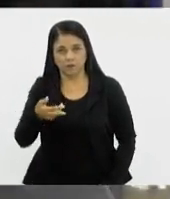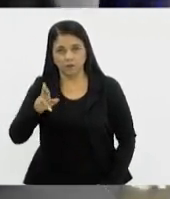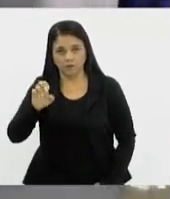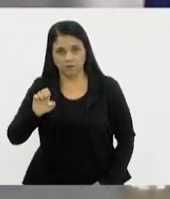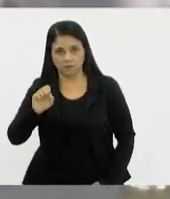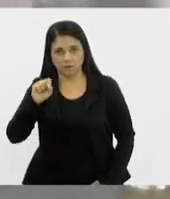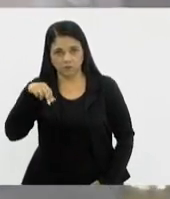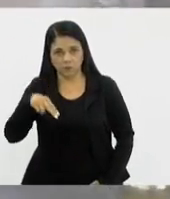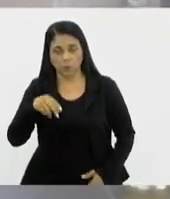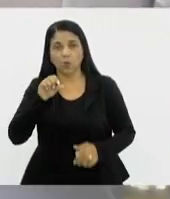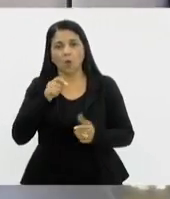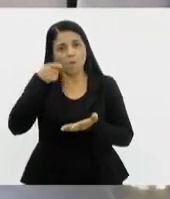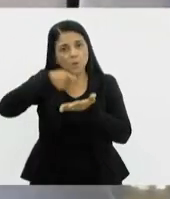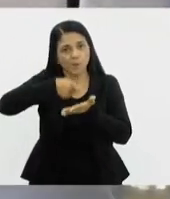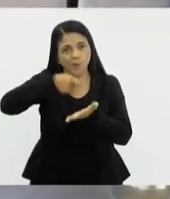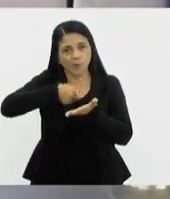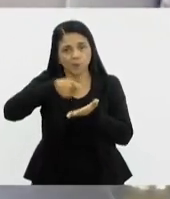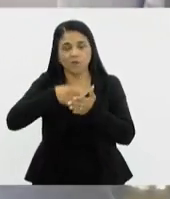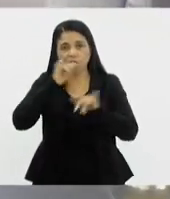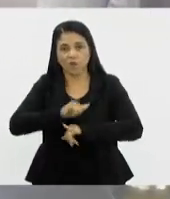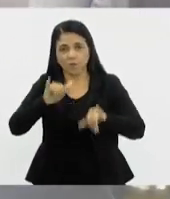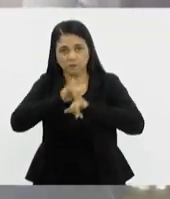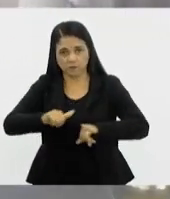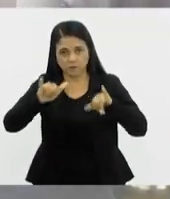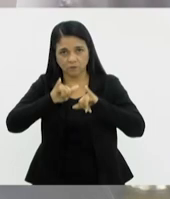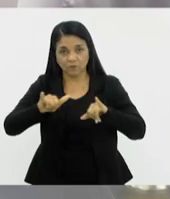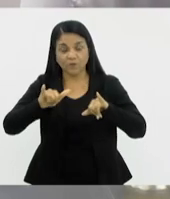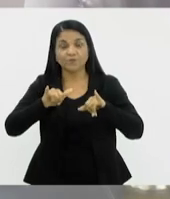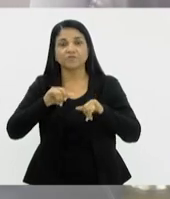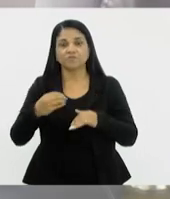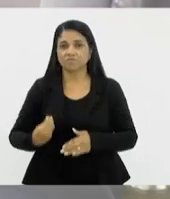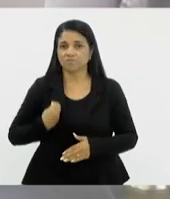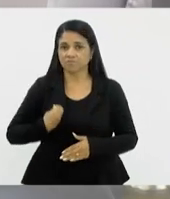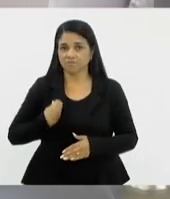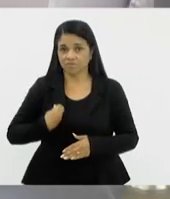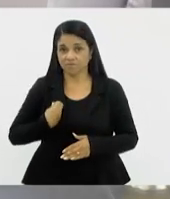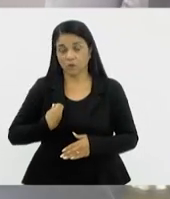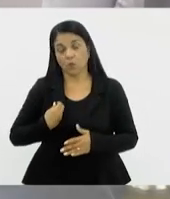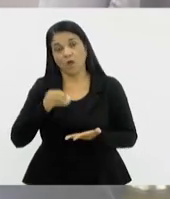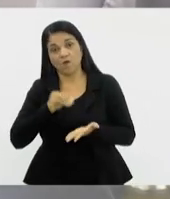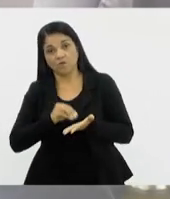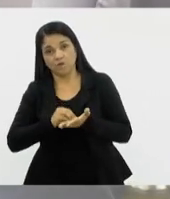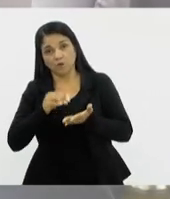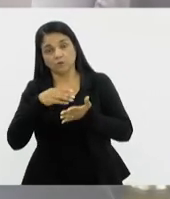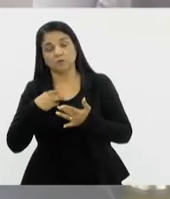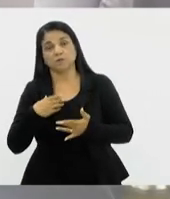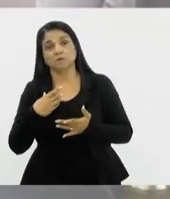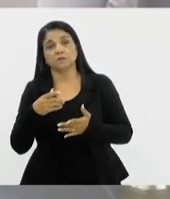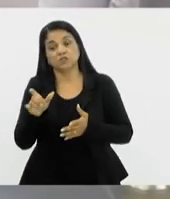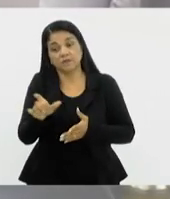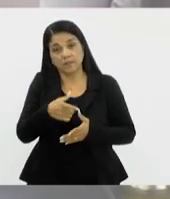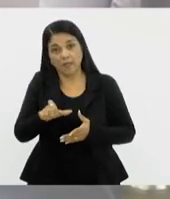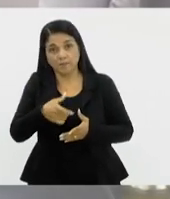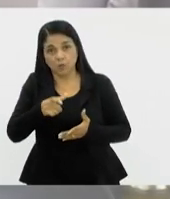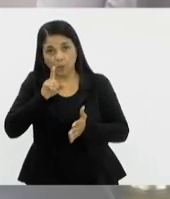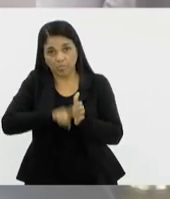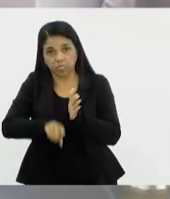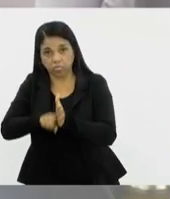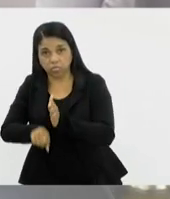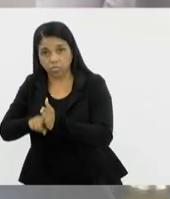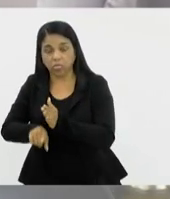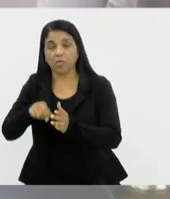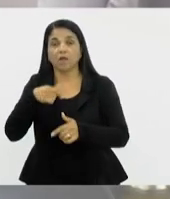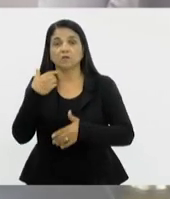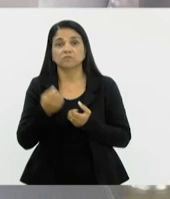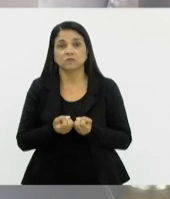que dispõe sobre a obrigatoriedade de informações sobre a existência ou inexistência de débitos aos consumidores relativos aos